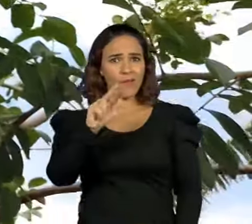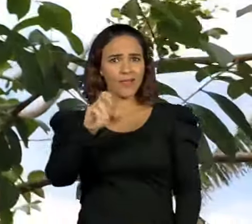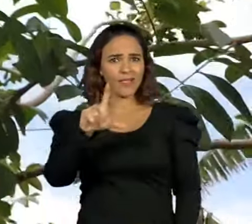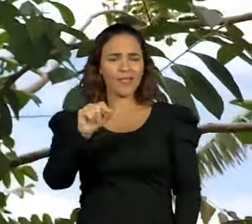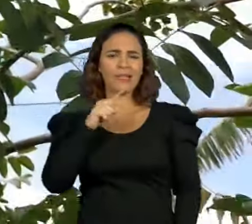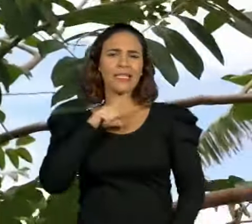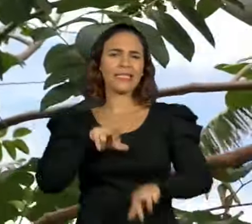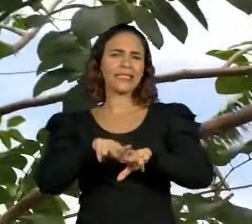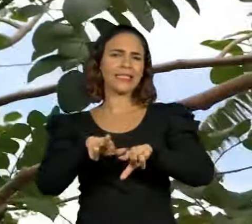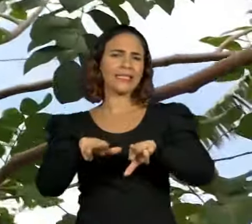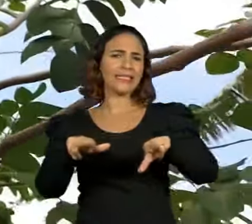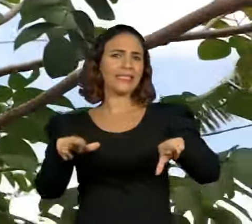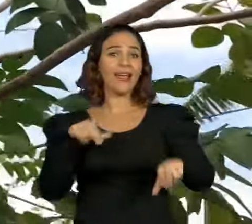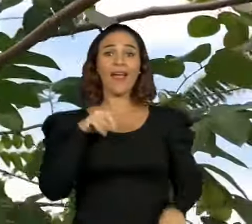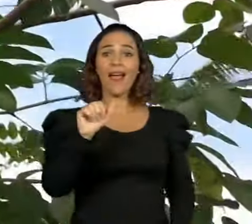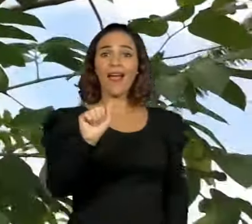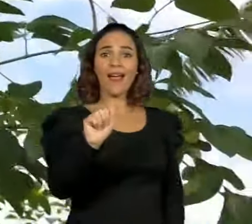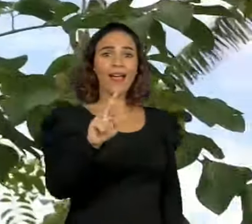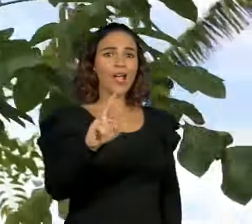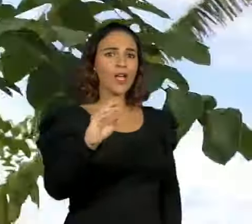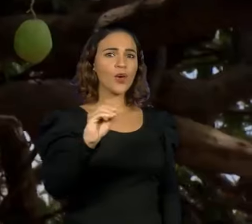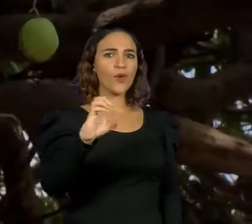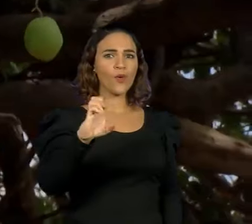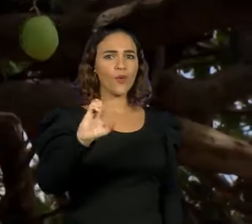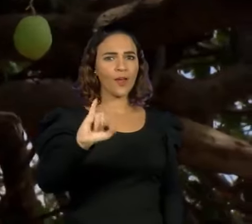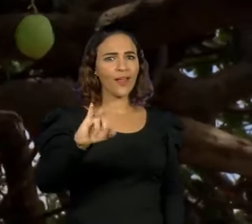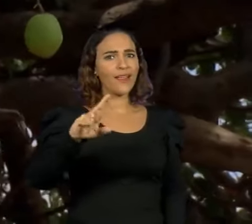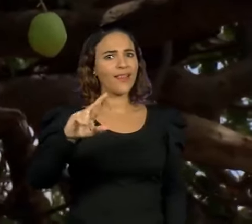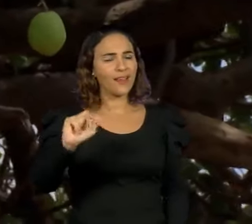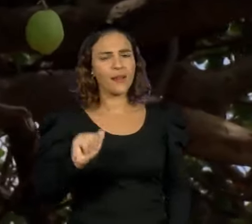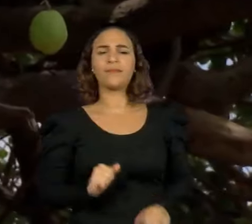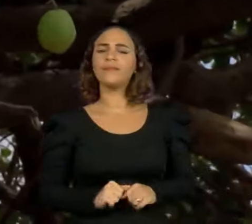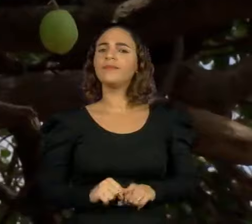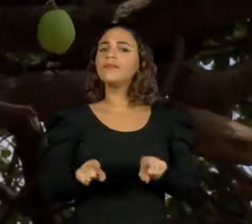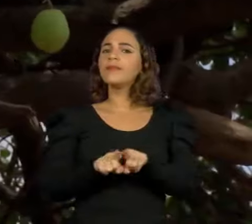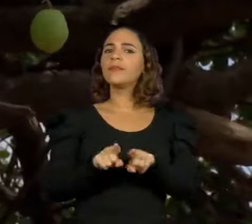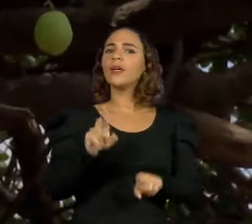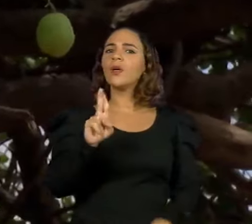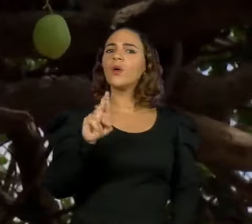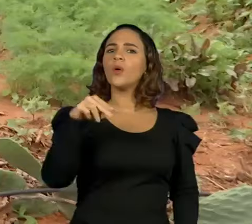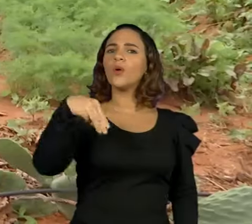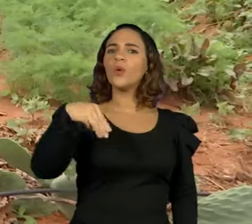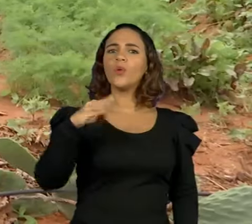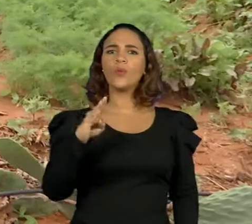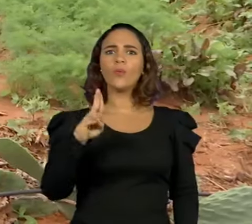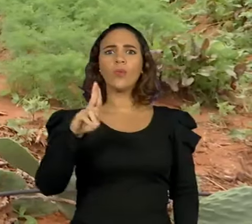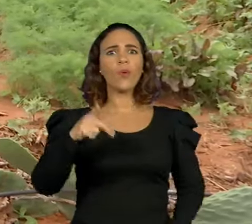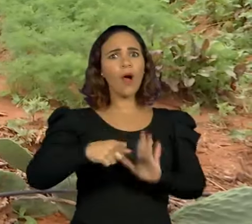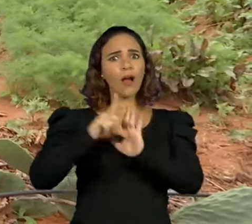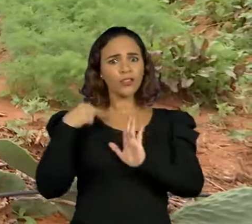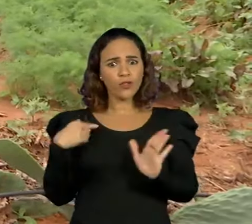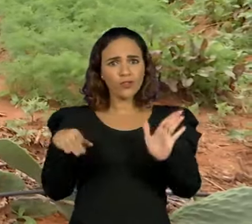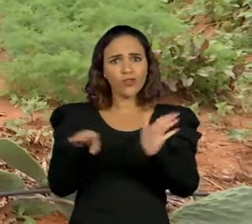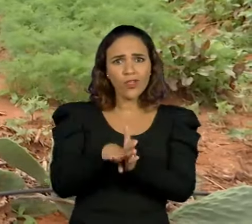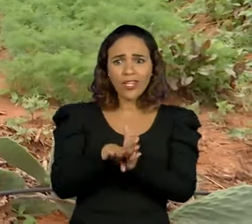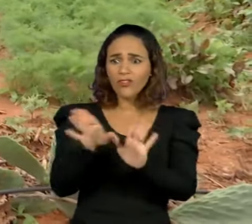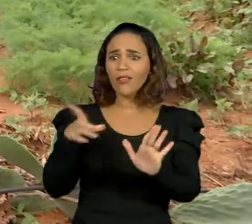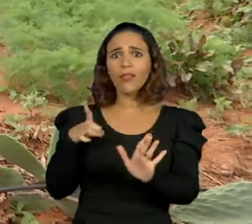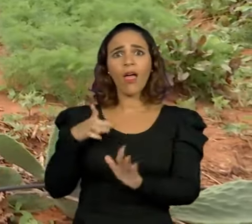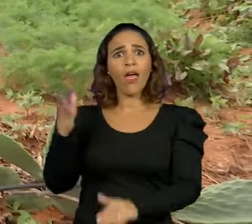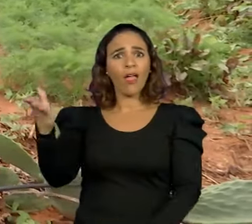Aqui tem aroeira, que é nativa, tem o umbu, que já estava aí quando eu cheguei, esses pés de